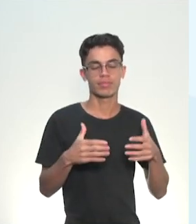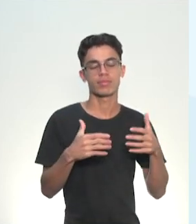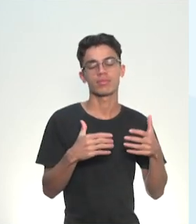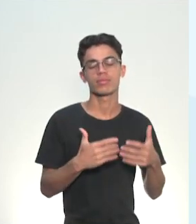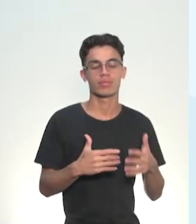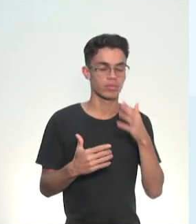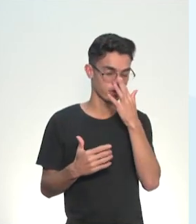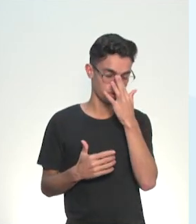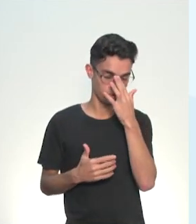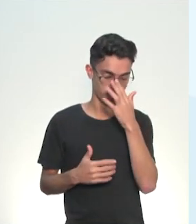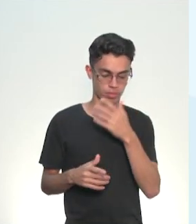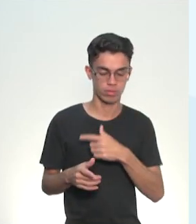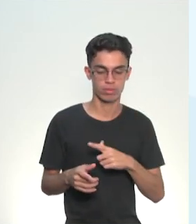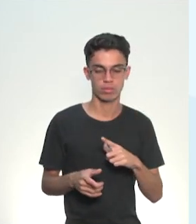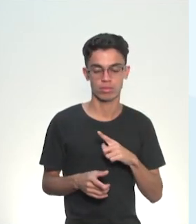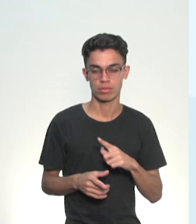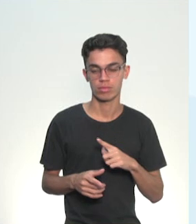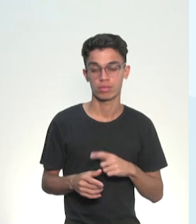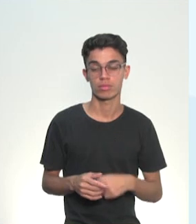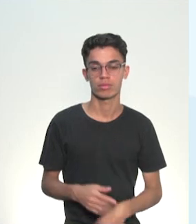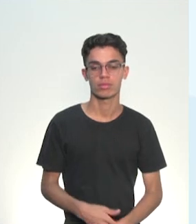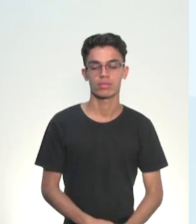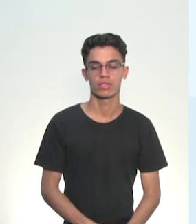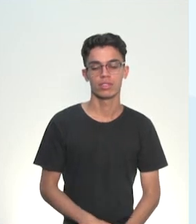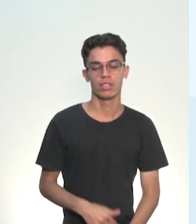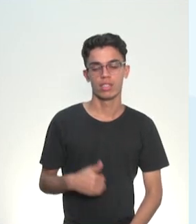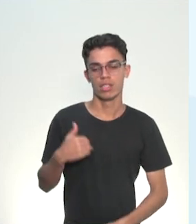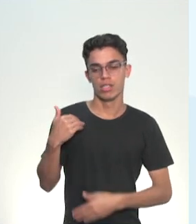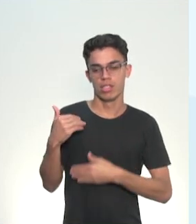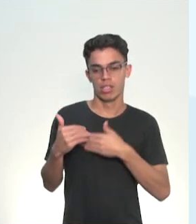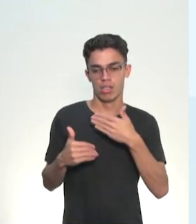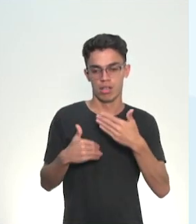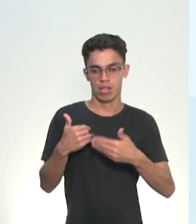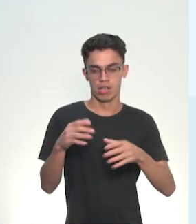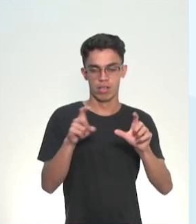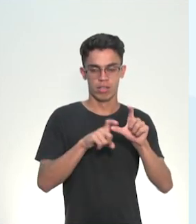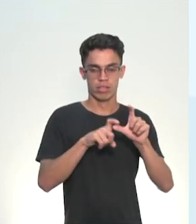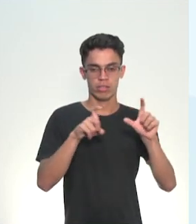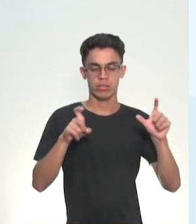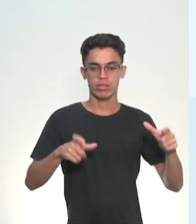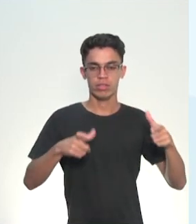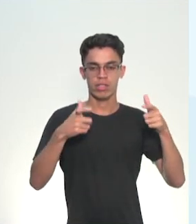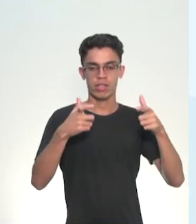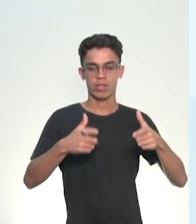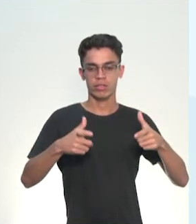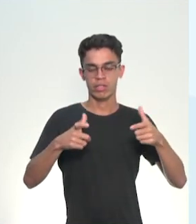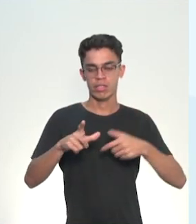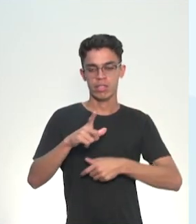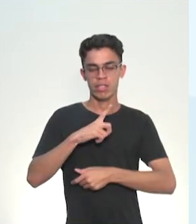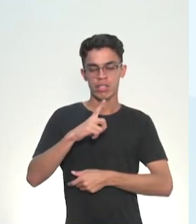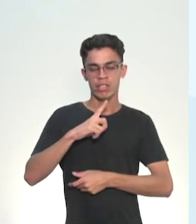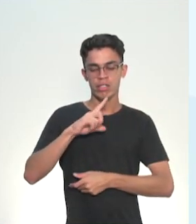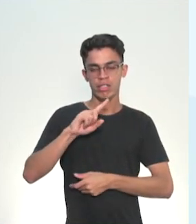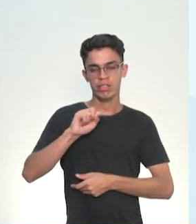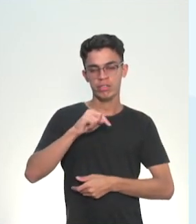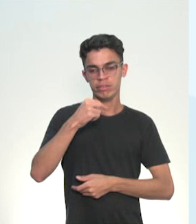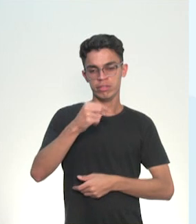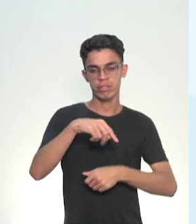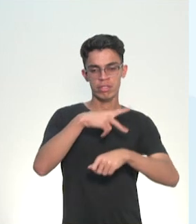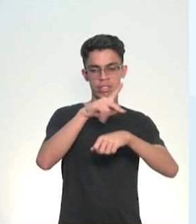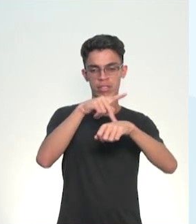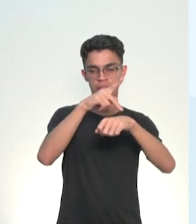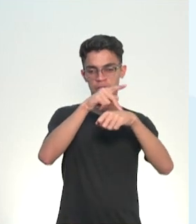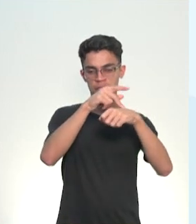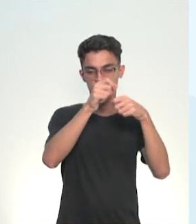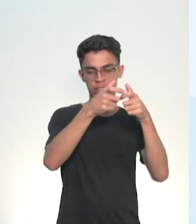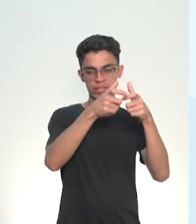foram dando aí, desencadeando os processos de independência em várias regiões e formando os demais países da América do Sul. E